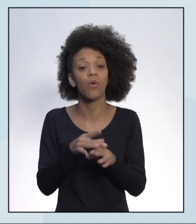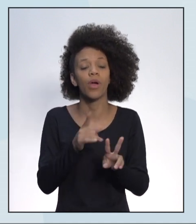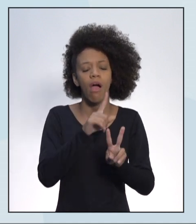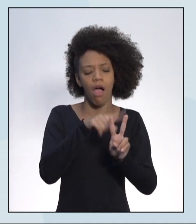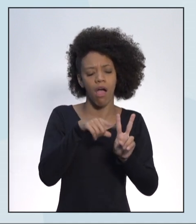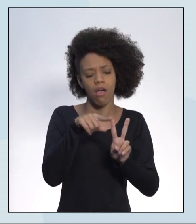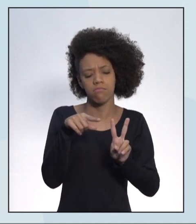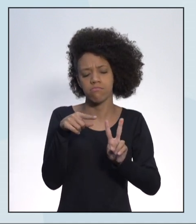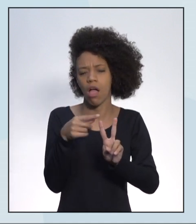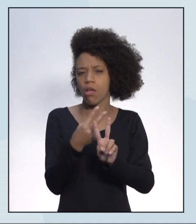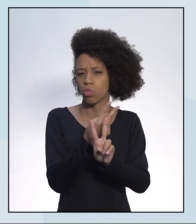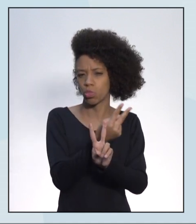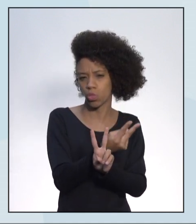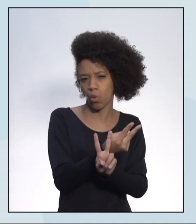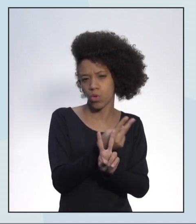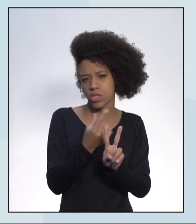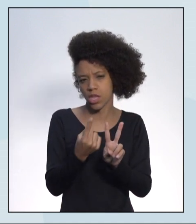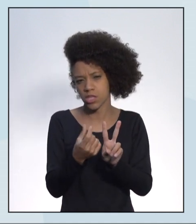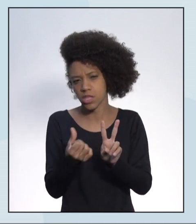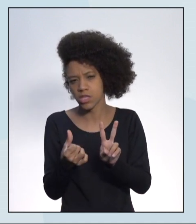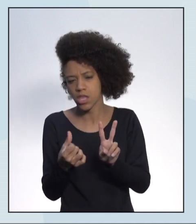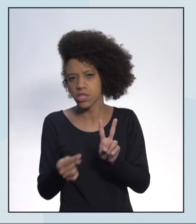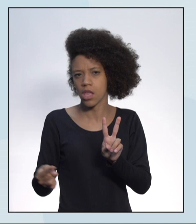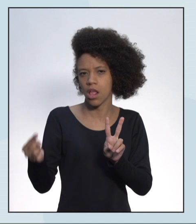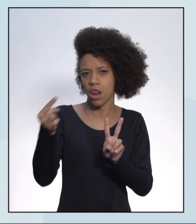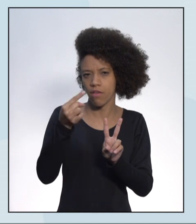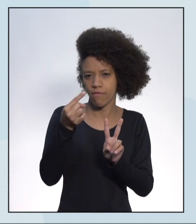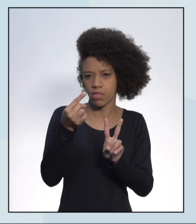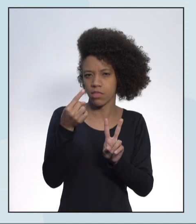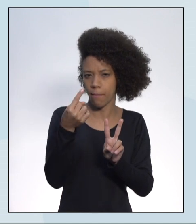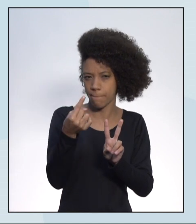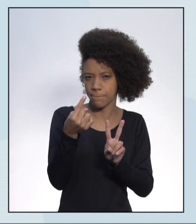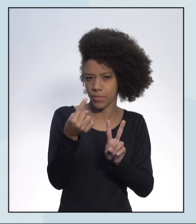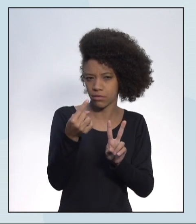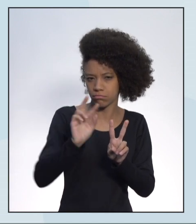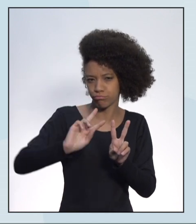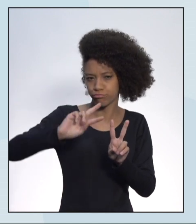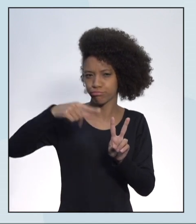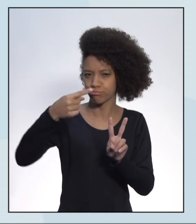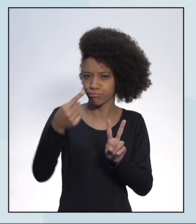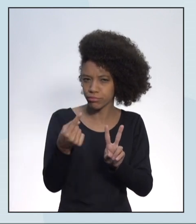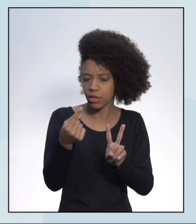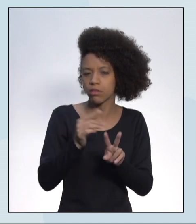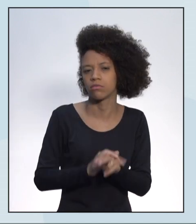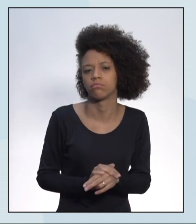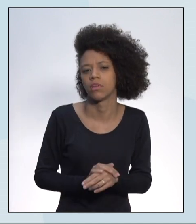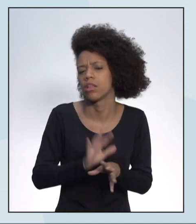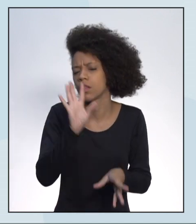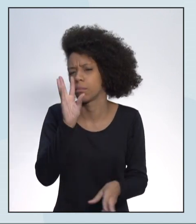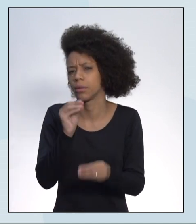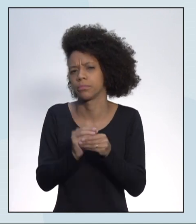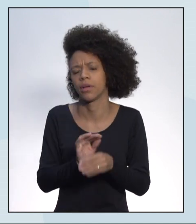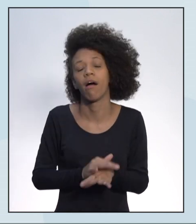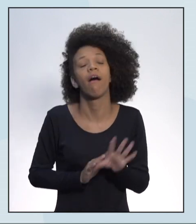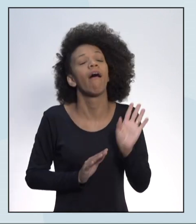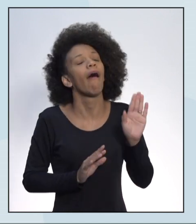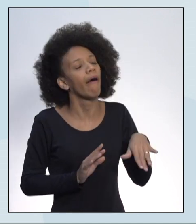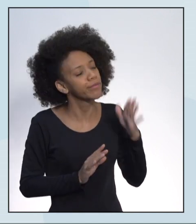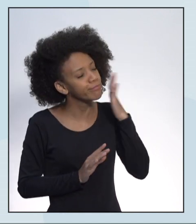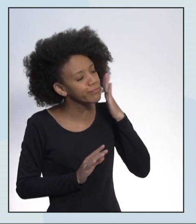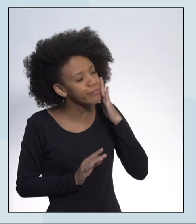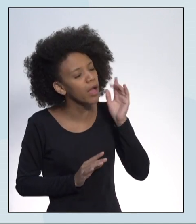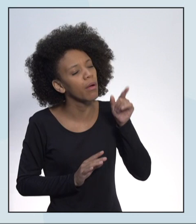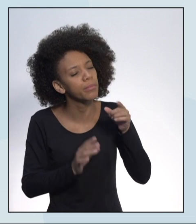2, de 16 elevado à primeira, a gente só simplificou, deixou raiz de 16. Ah, por isso que você me falou aquela hora